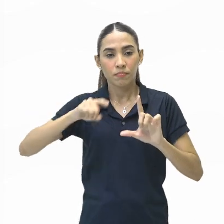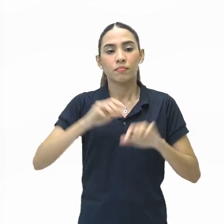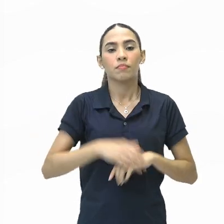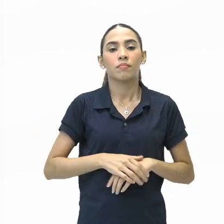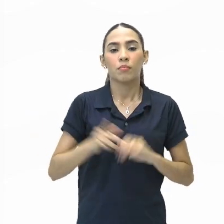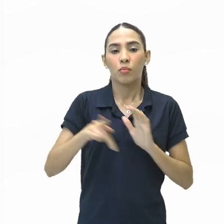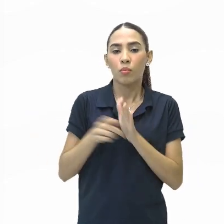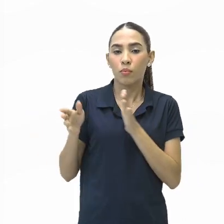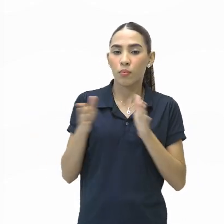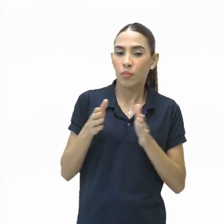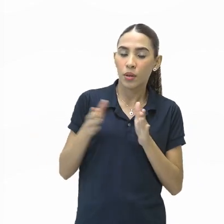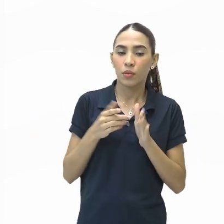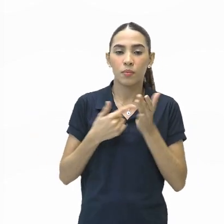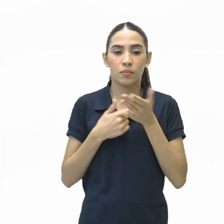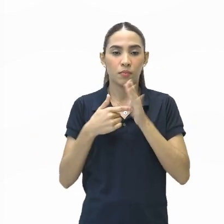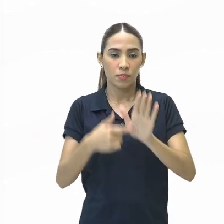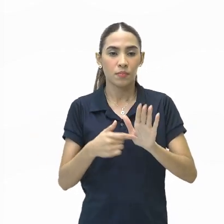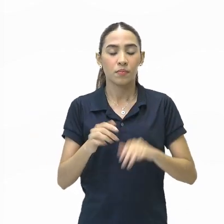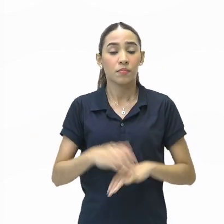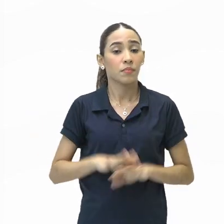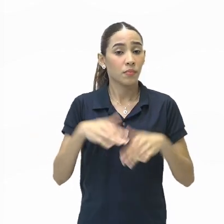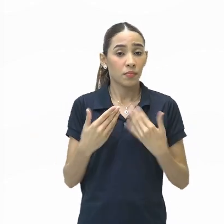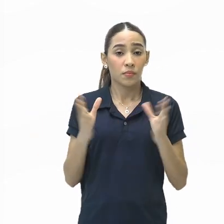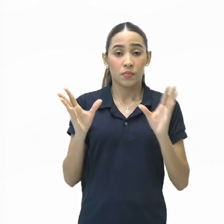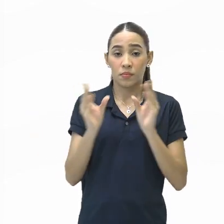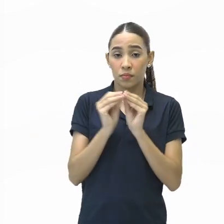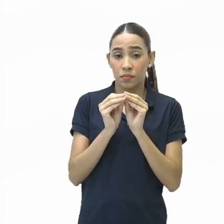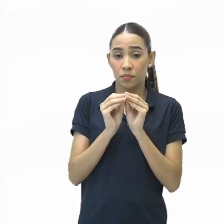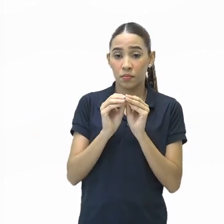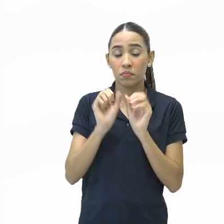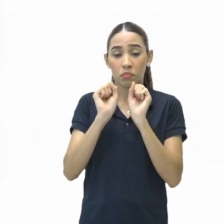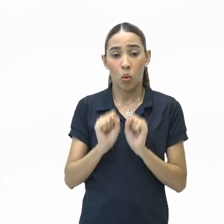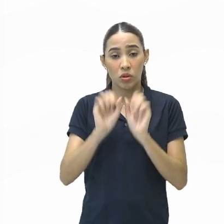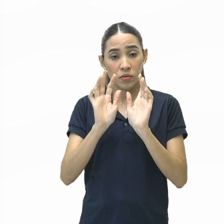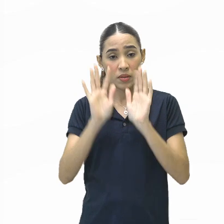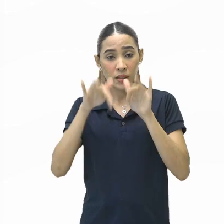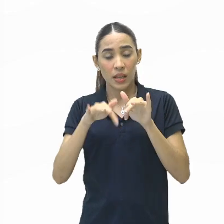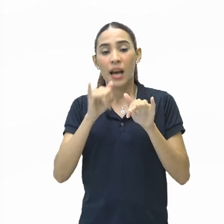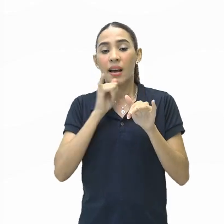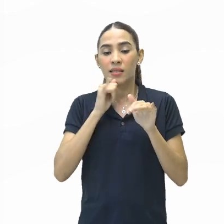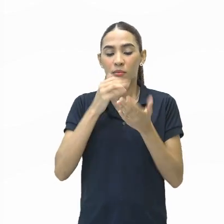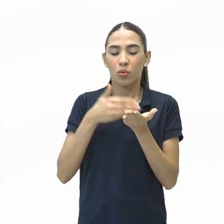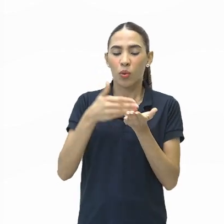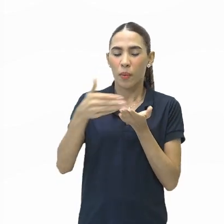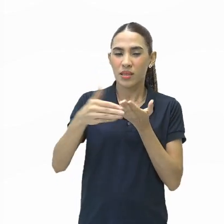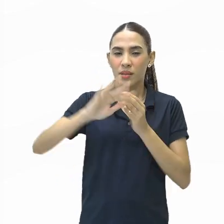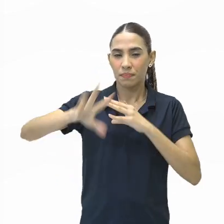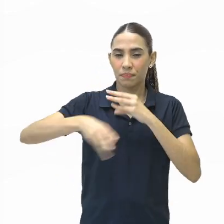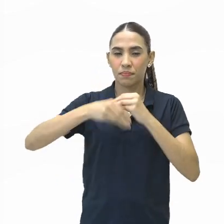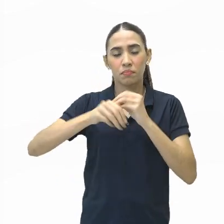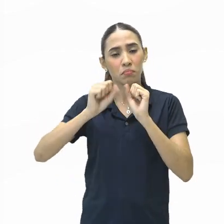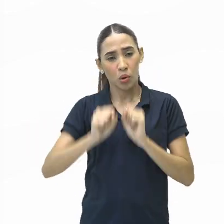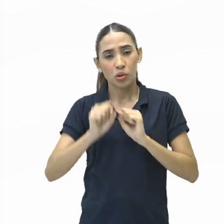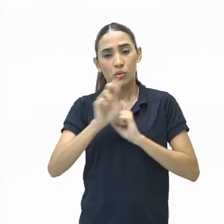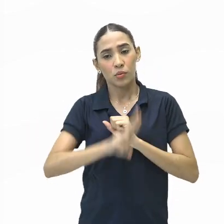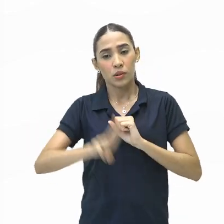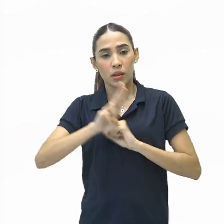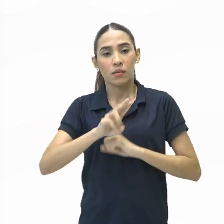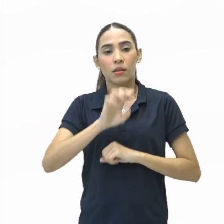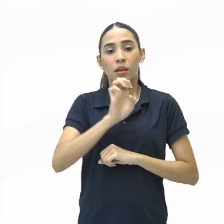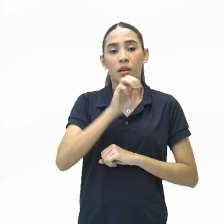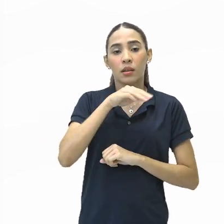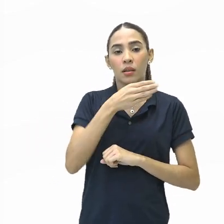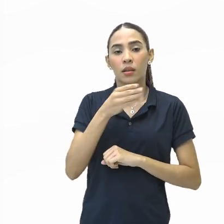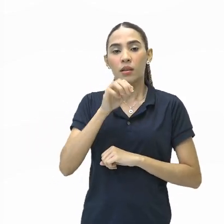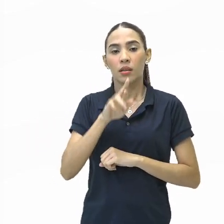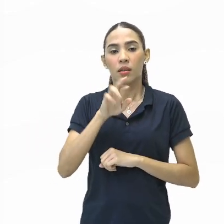alfandegárias durante o período apresentado. Então, em resumo, pode concluir. Se eu for para introduzir a minha conclusão, eu posso colocar em resumo,